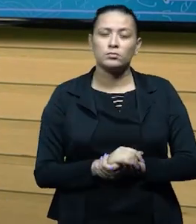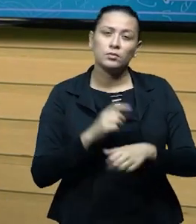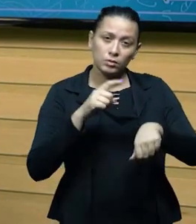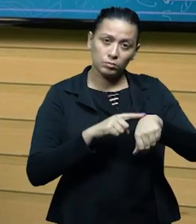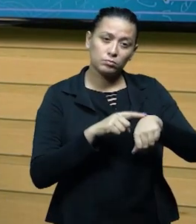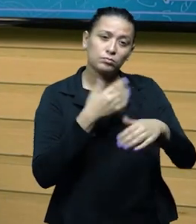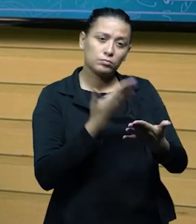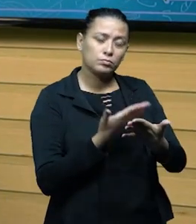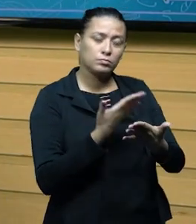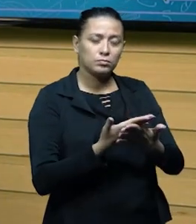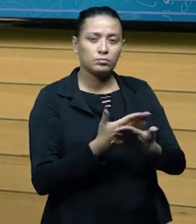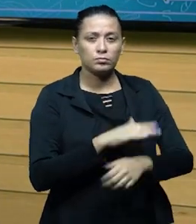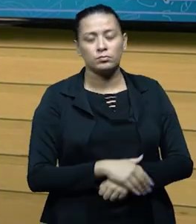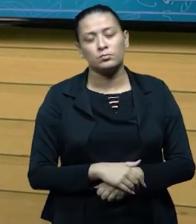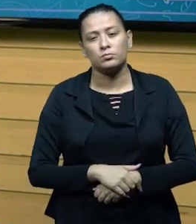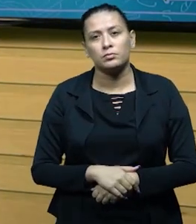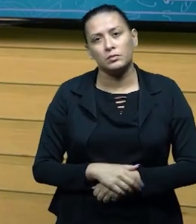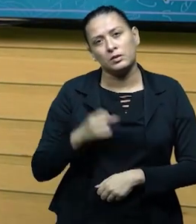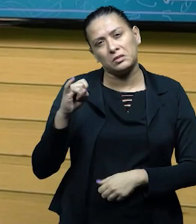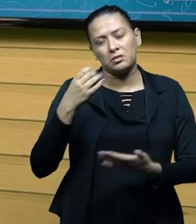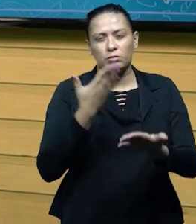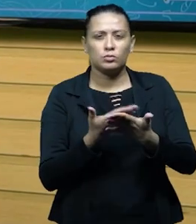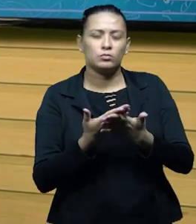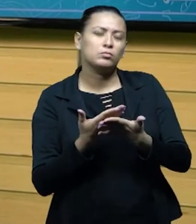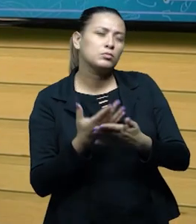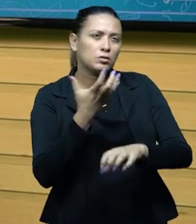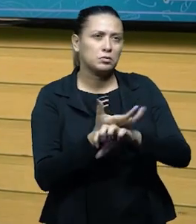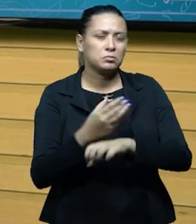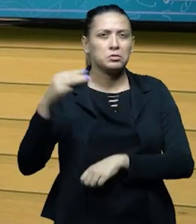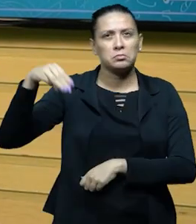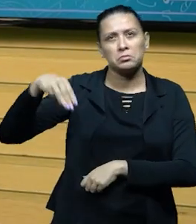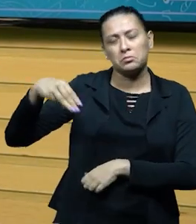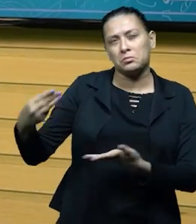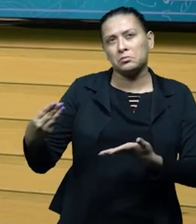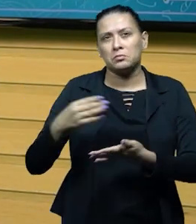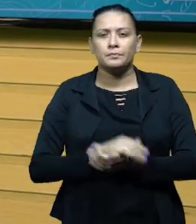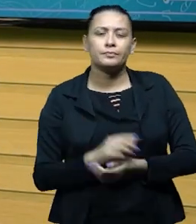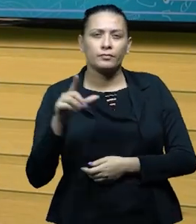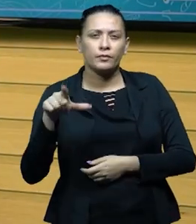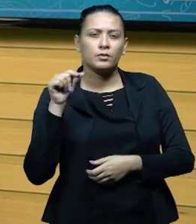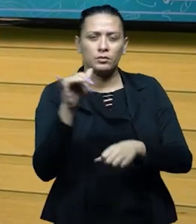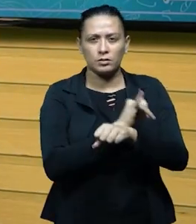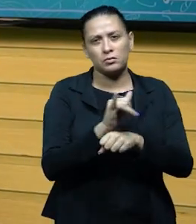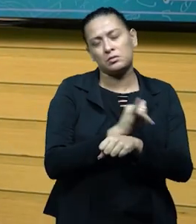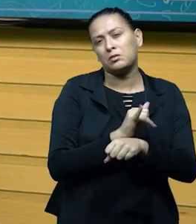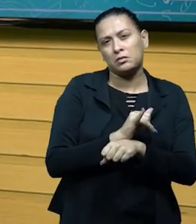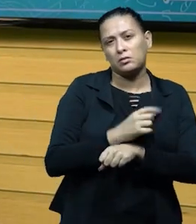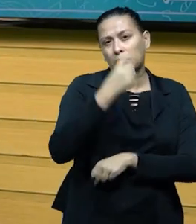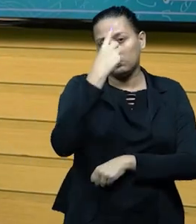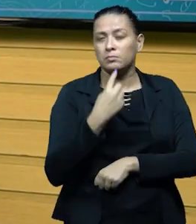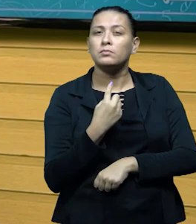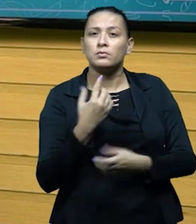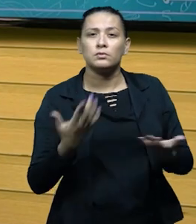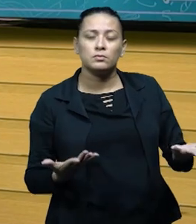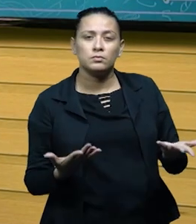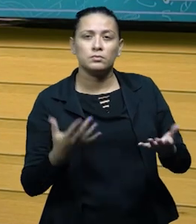na hora de estudar tá vou estudar matemática por exemplo eu vou estudar a estratégia de fazer gravuras